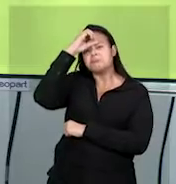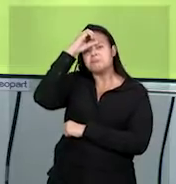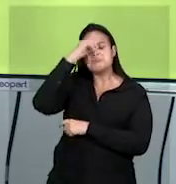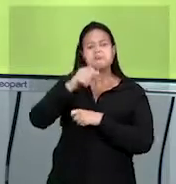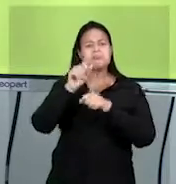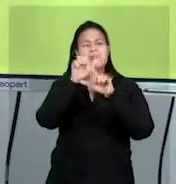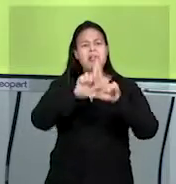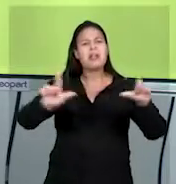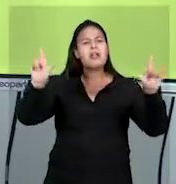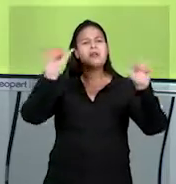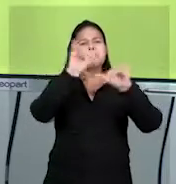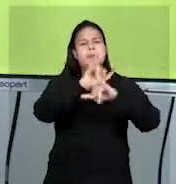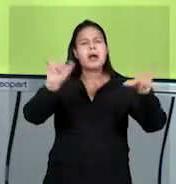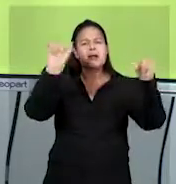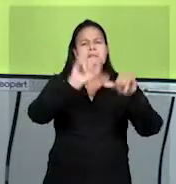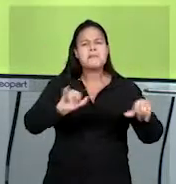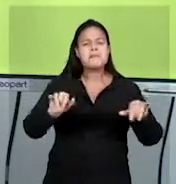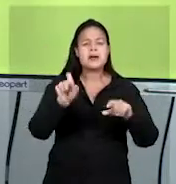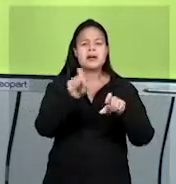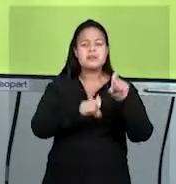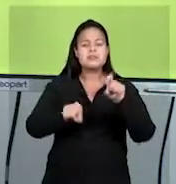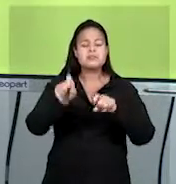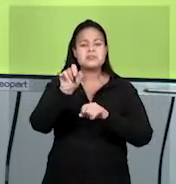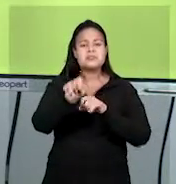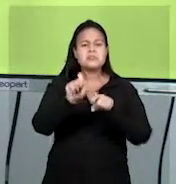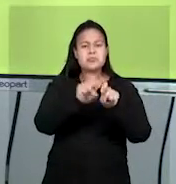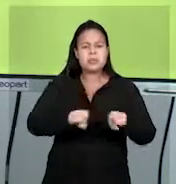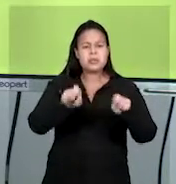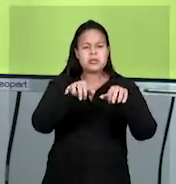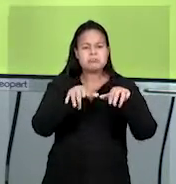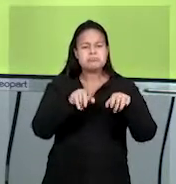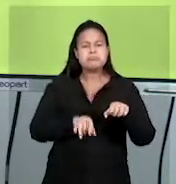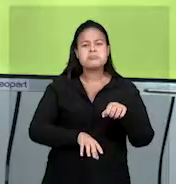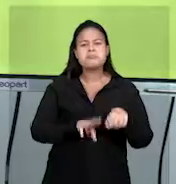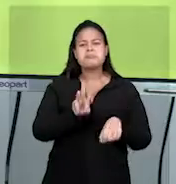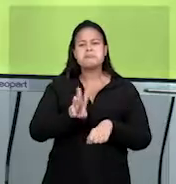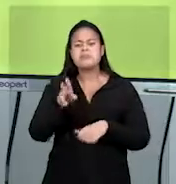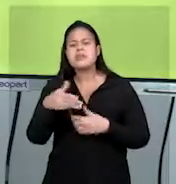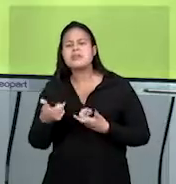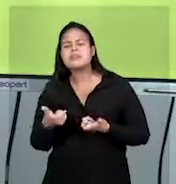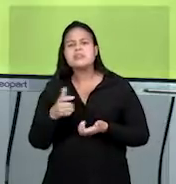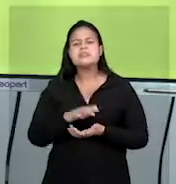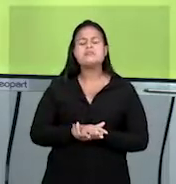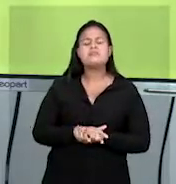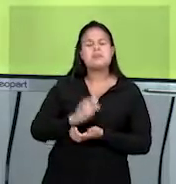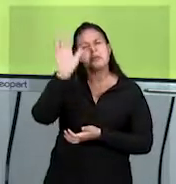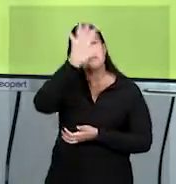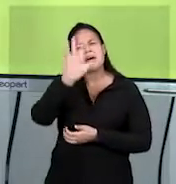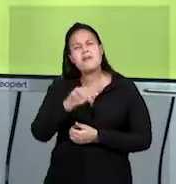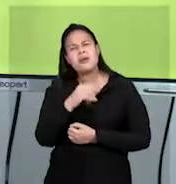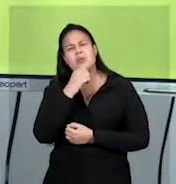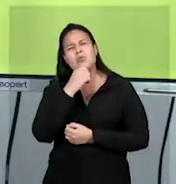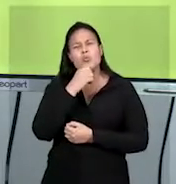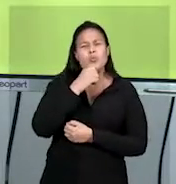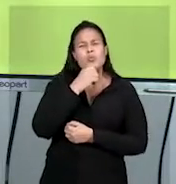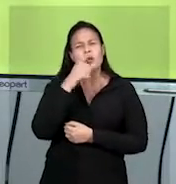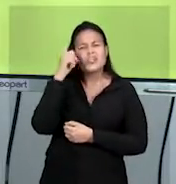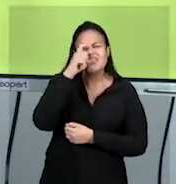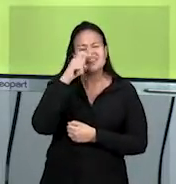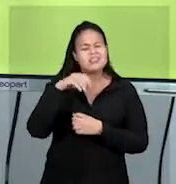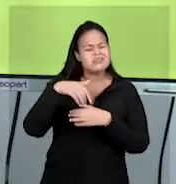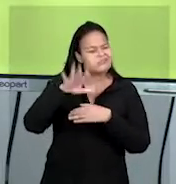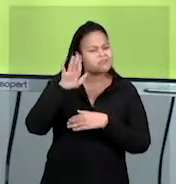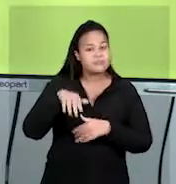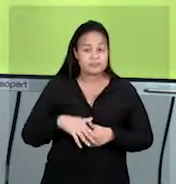reportagem, tá na internet ou na televisão e mostra um mapa, às vezes a pessoa pula a parte do mapa porque acha difícil de entender,